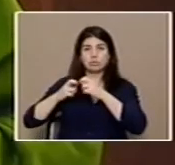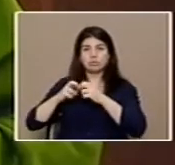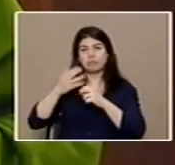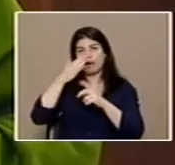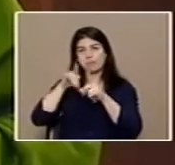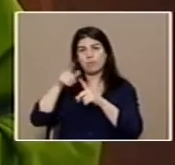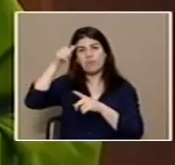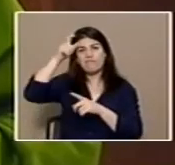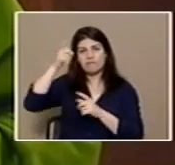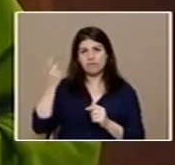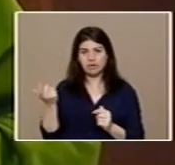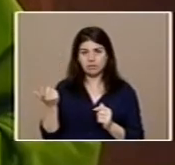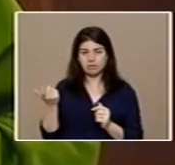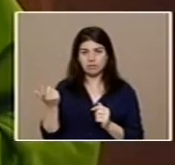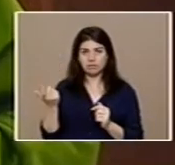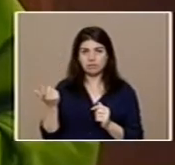está dizer